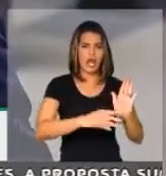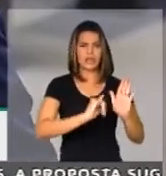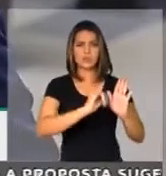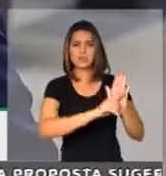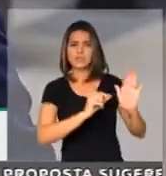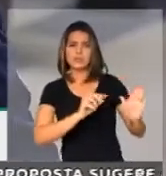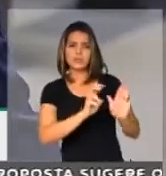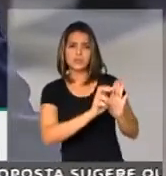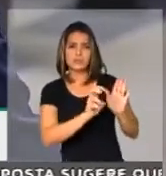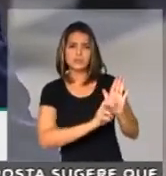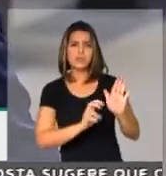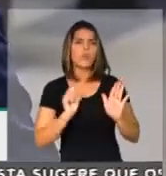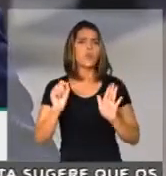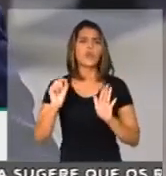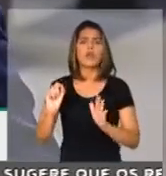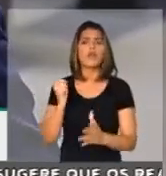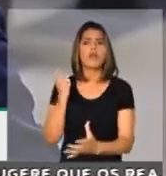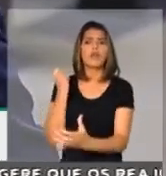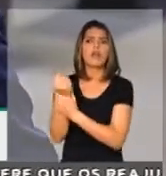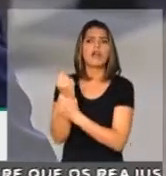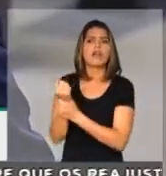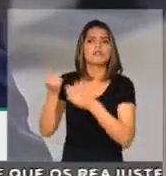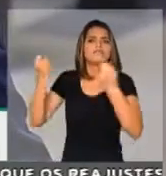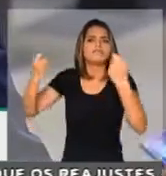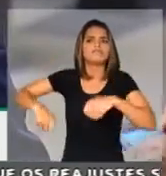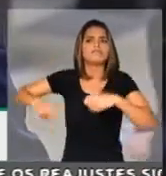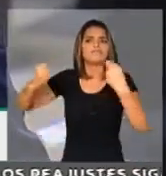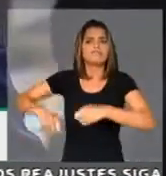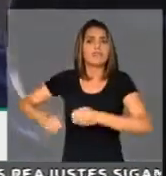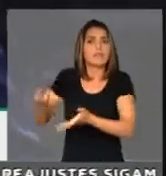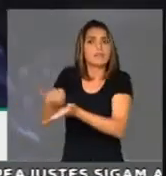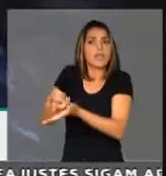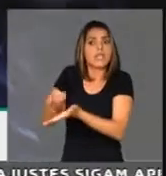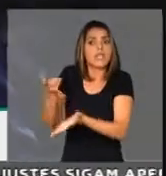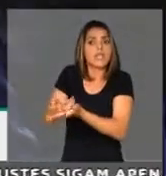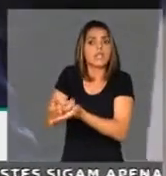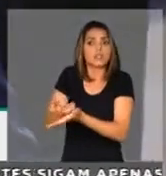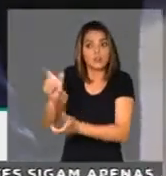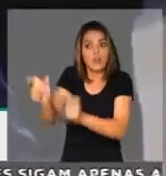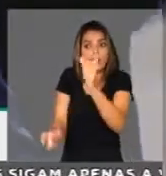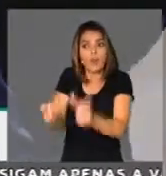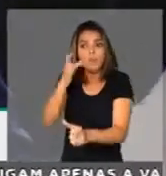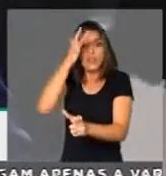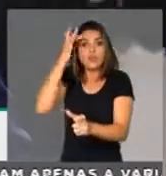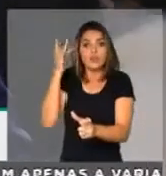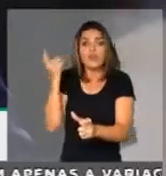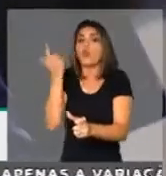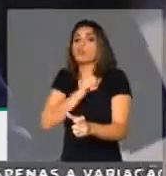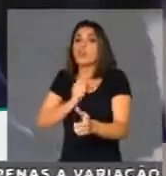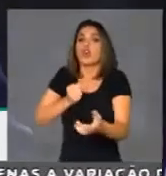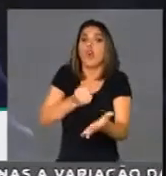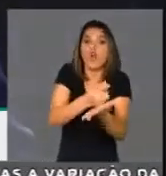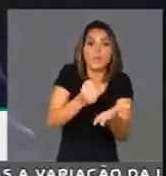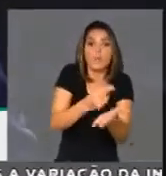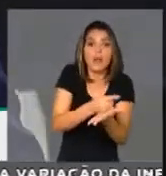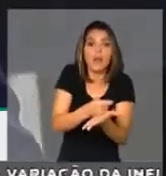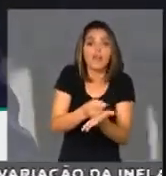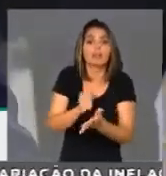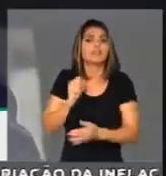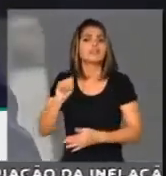que garante a necessidade de manter o poder de compra da pensão ou do benefício, então